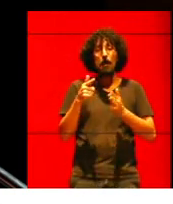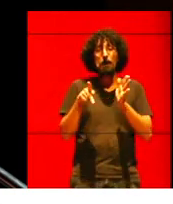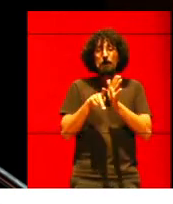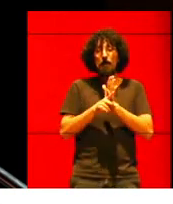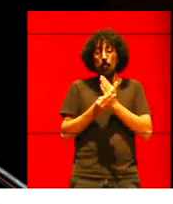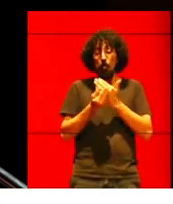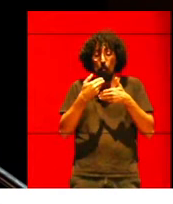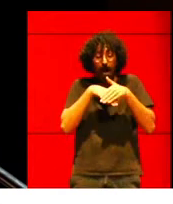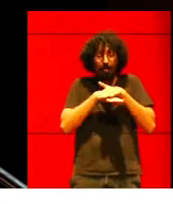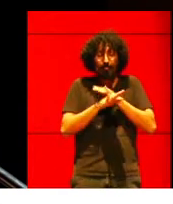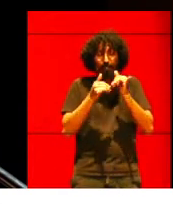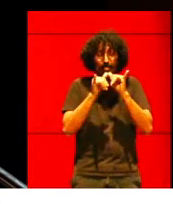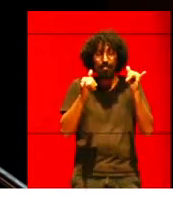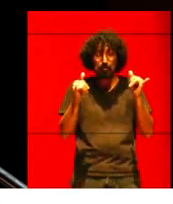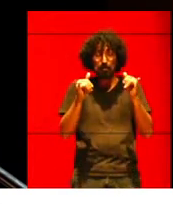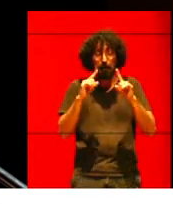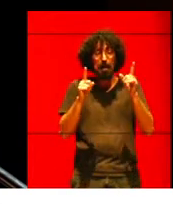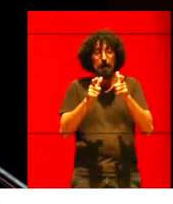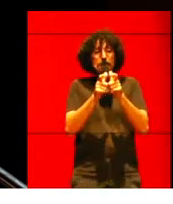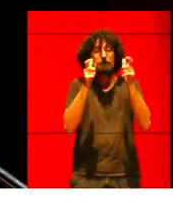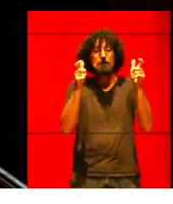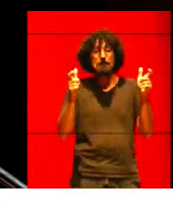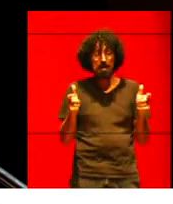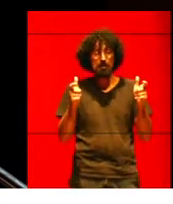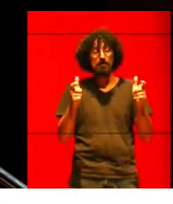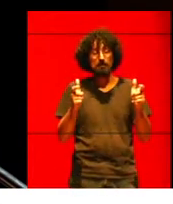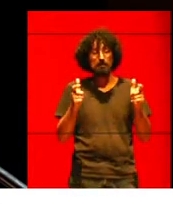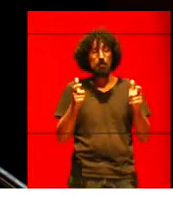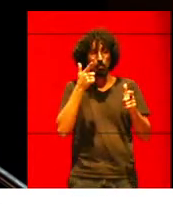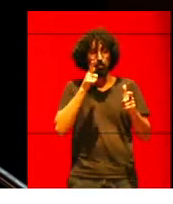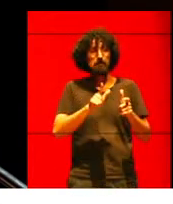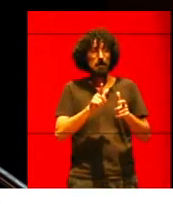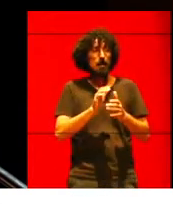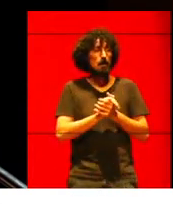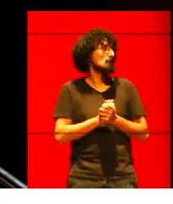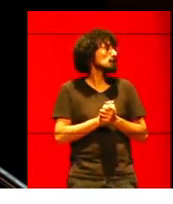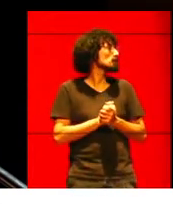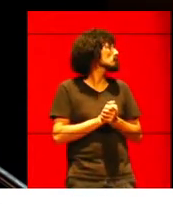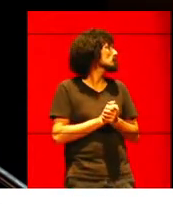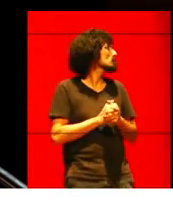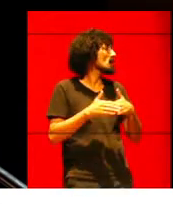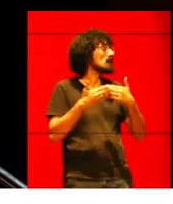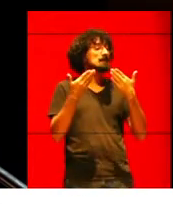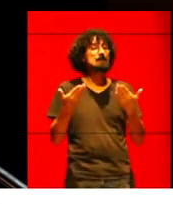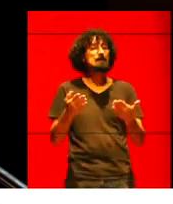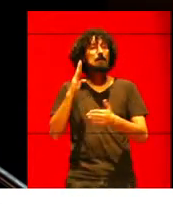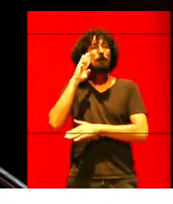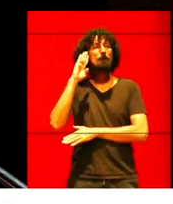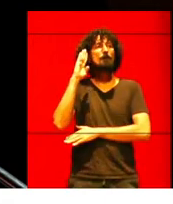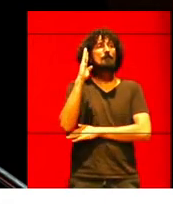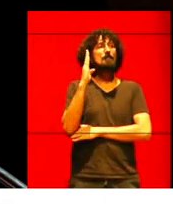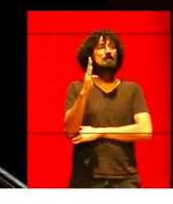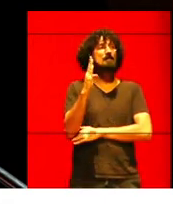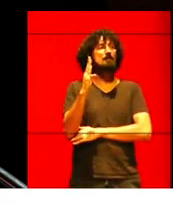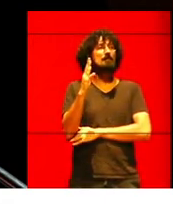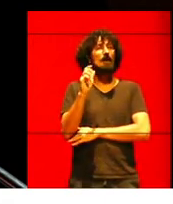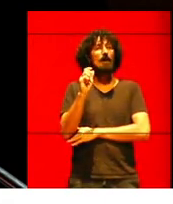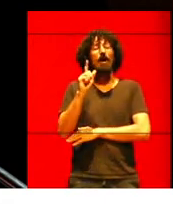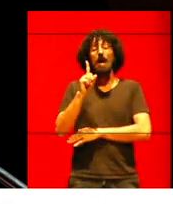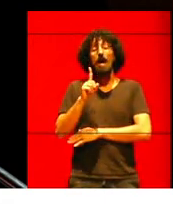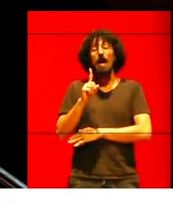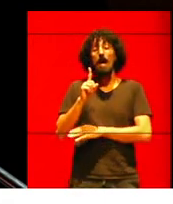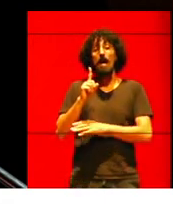grande maioria, tem essa tendência um pouco maior, certo? De armazenar. Então, a principal função é armazenar